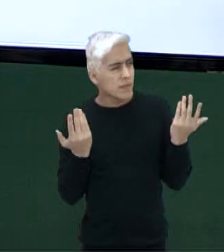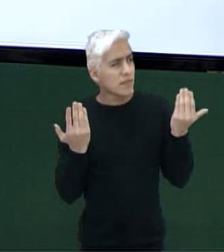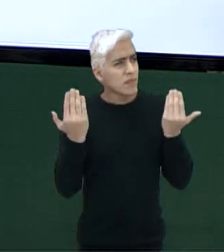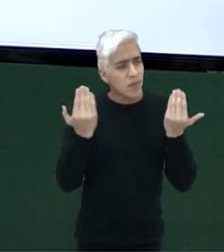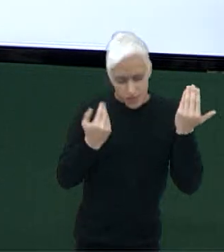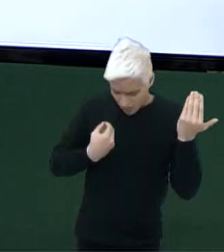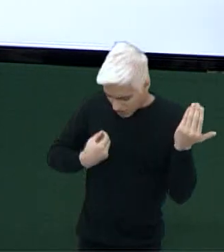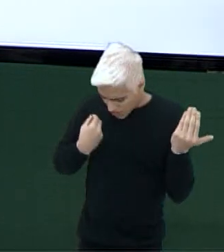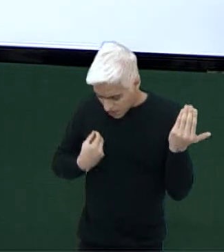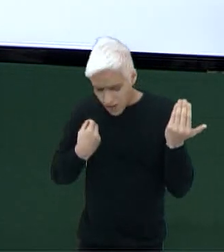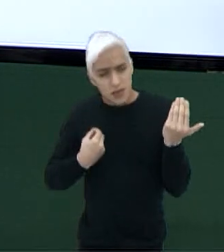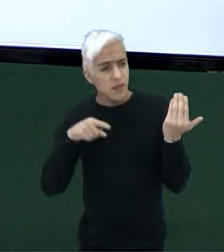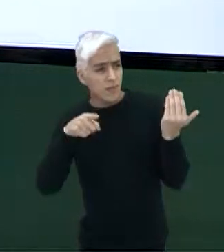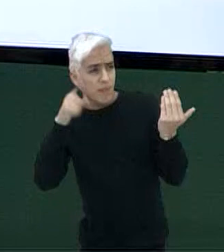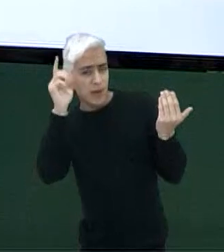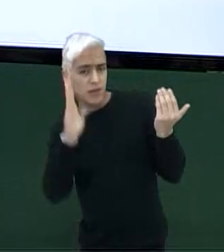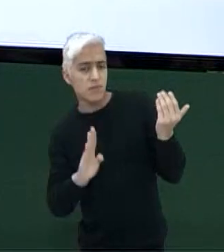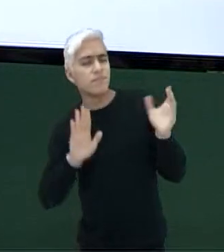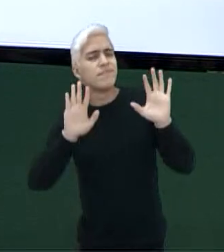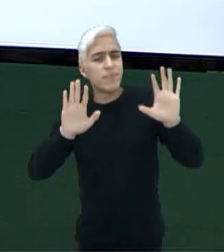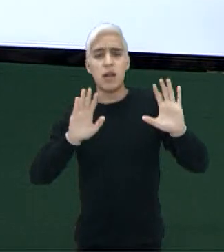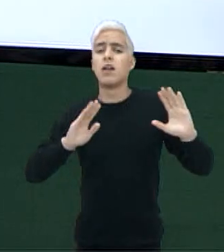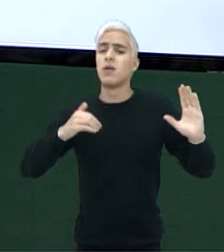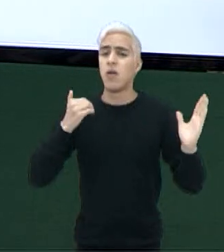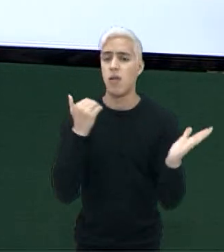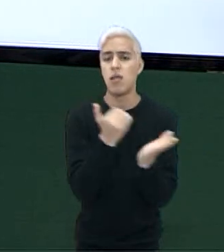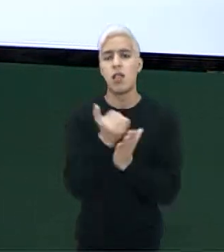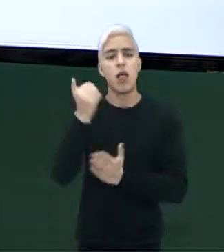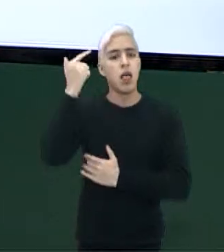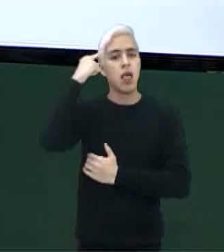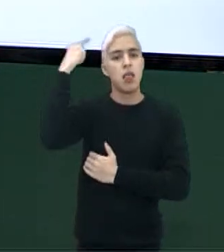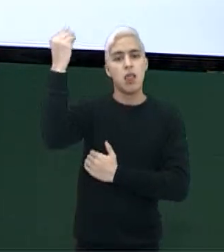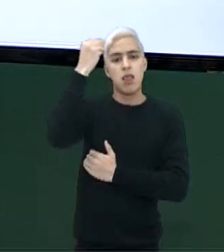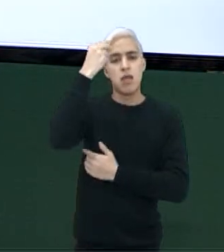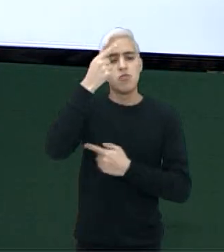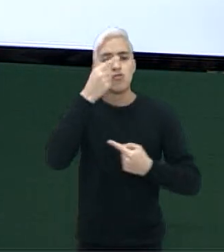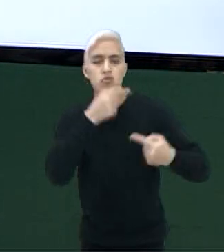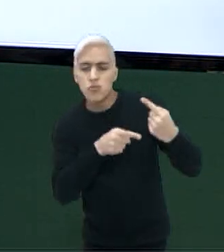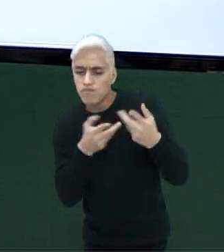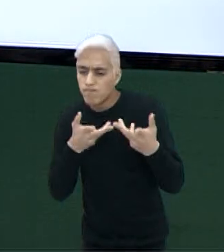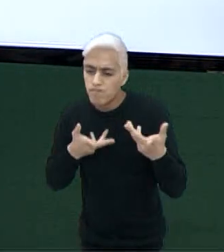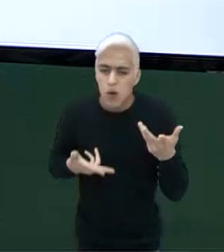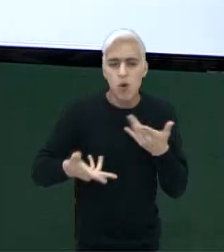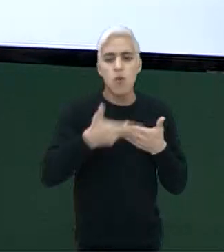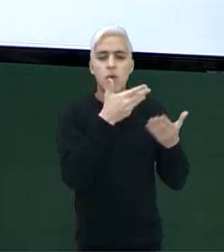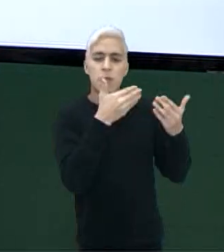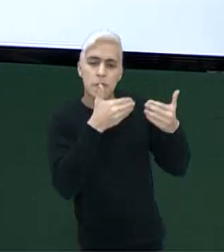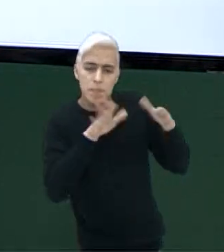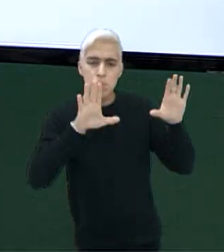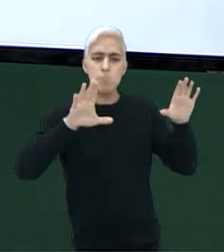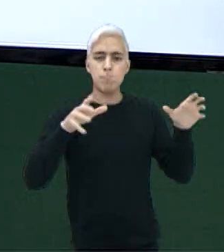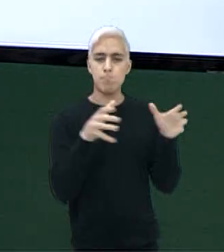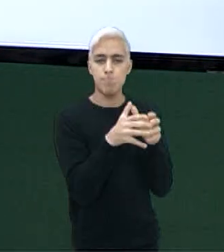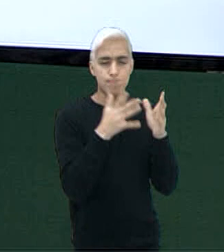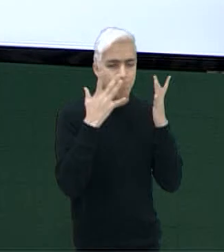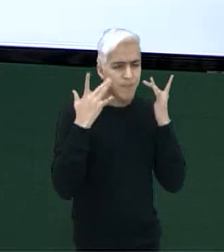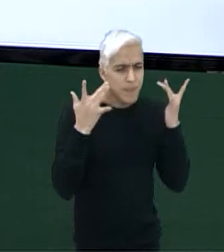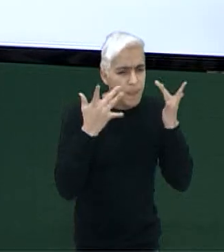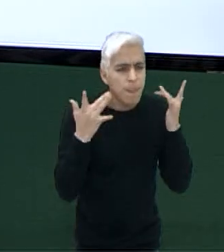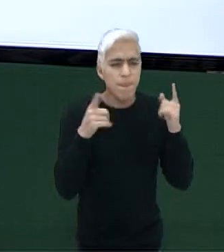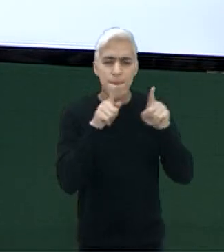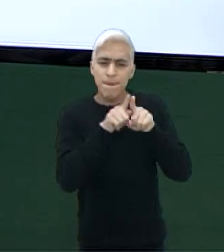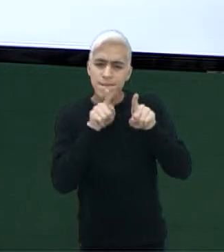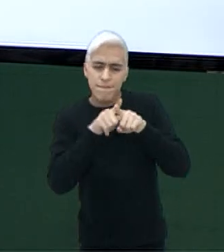com a situação que estava acontecendo no Brasil e aí trouxe essa ideia, a discussão, e aí inaugurou esse teatro, trazendo aí